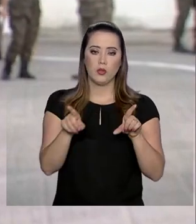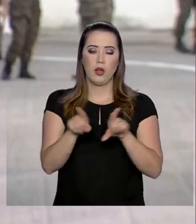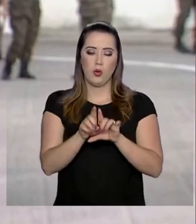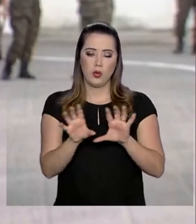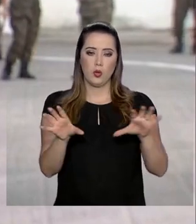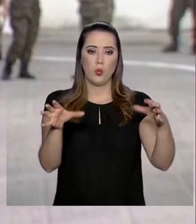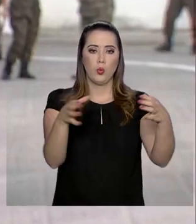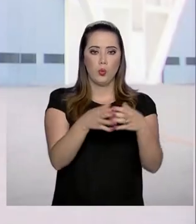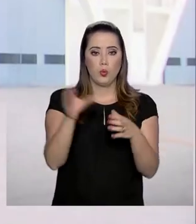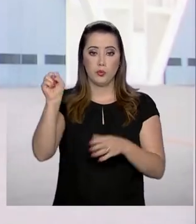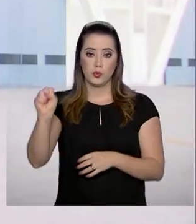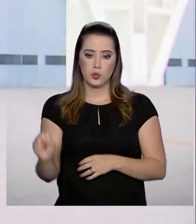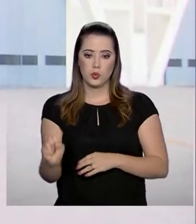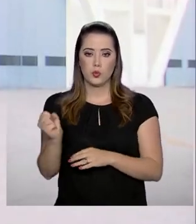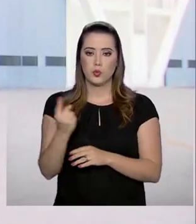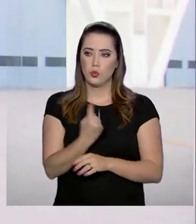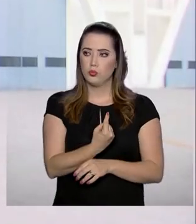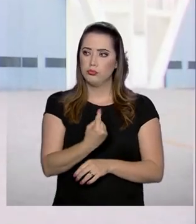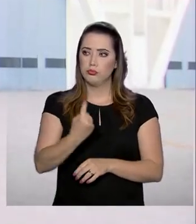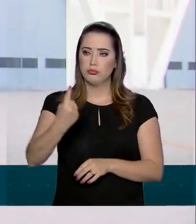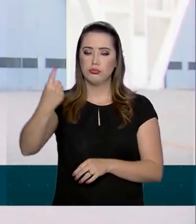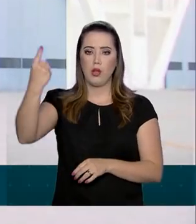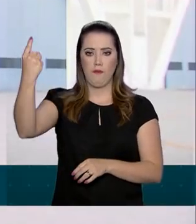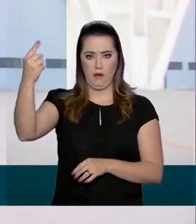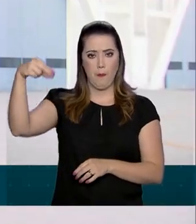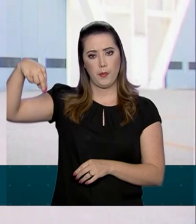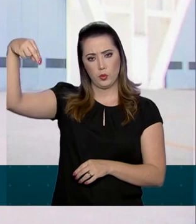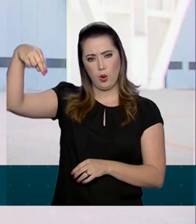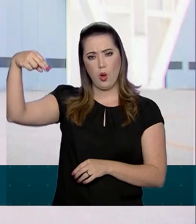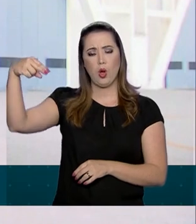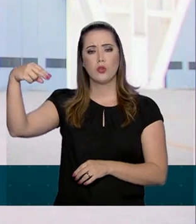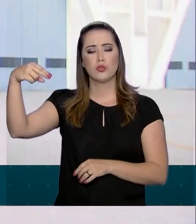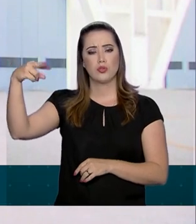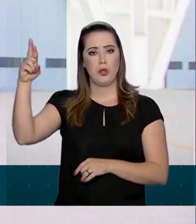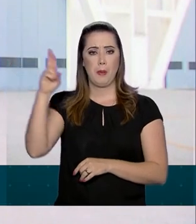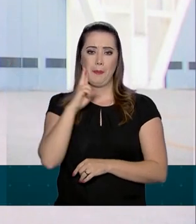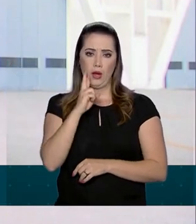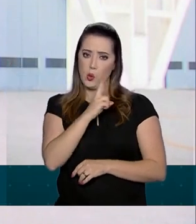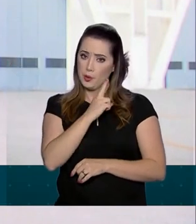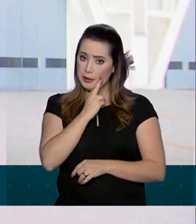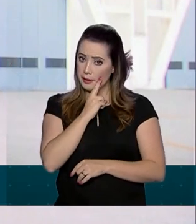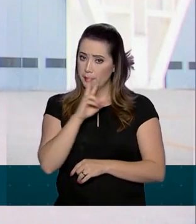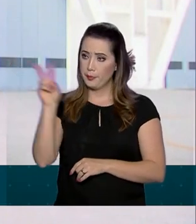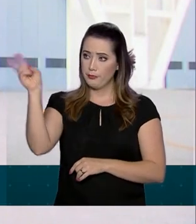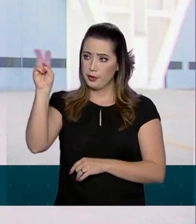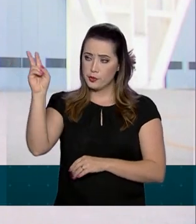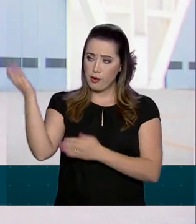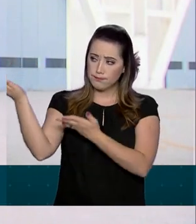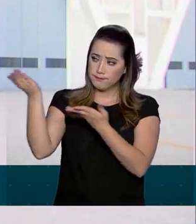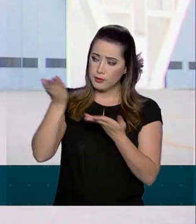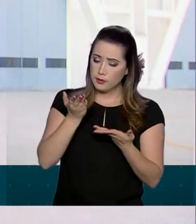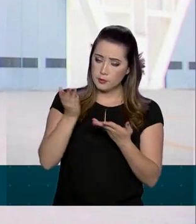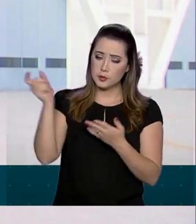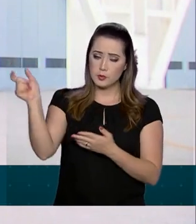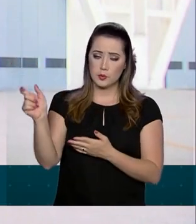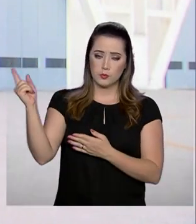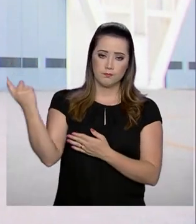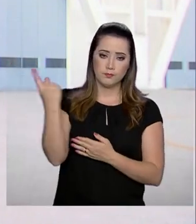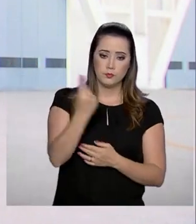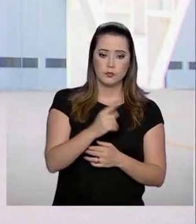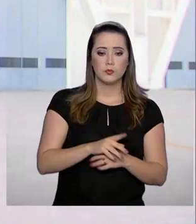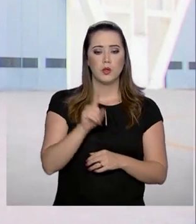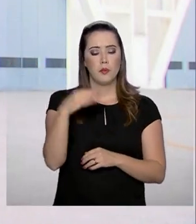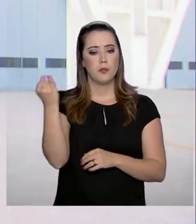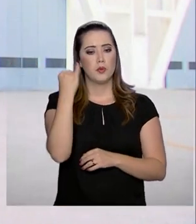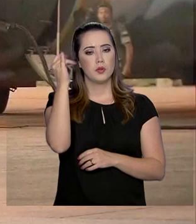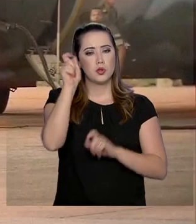militar do sul essa operação tem sido fundamental para proporcionar um certo bem está neste momento difícil que vive o povo